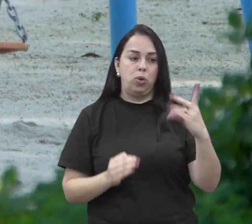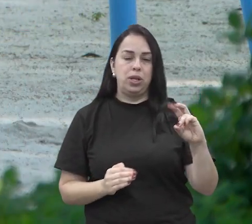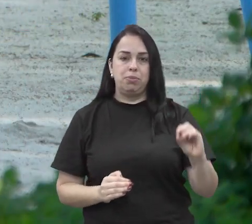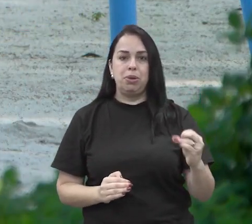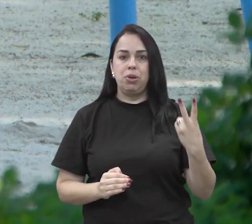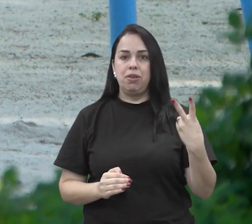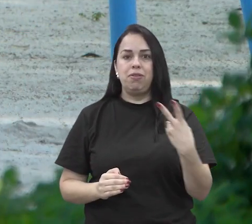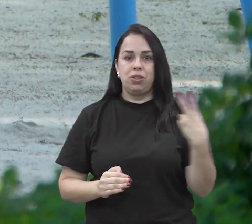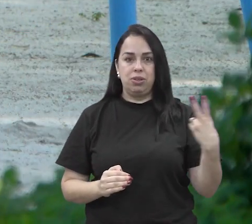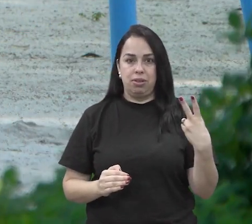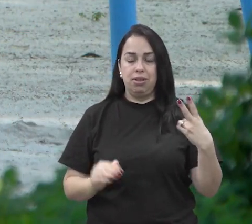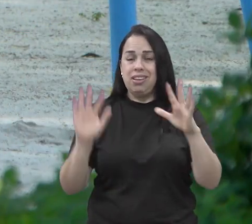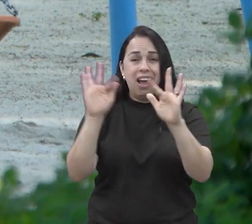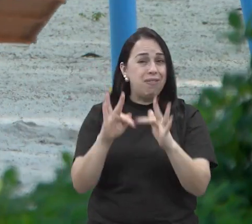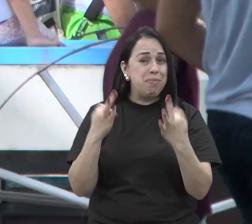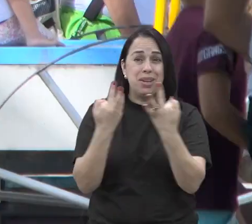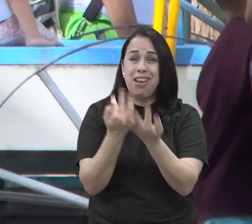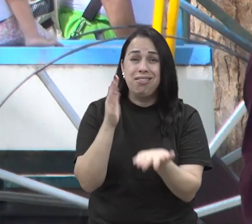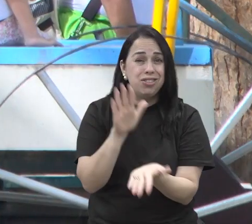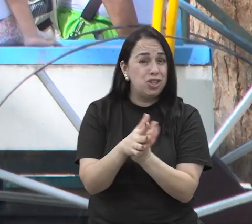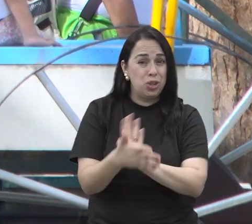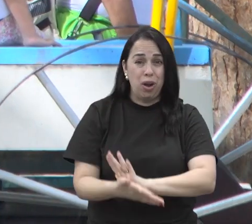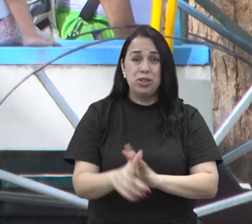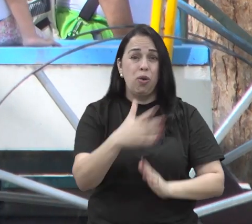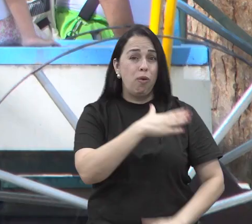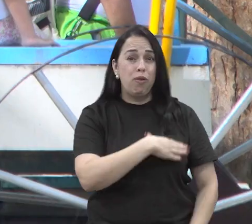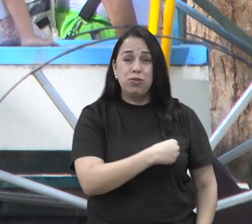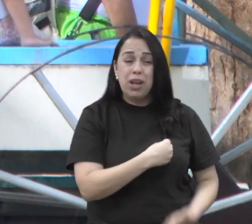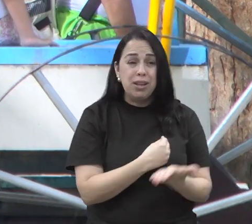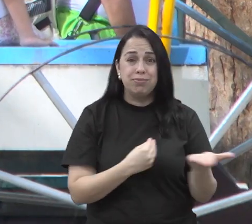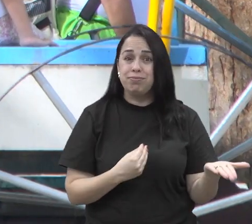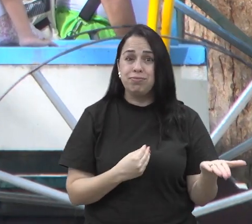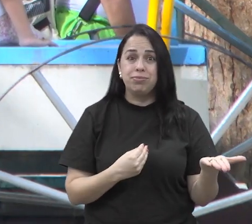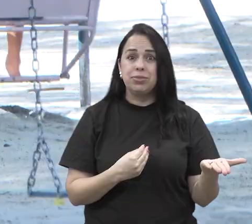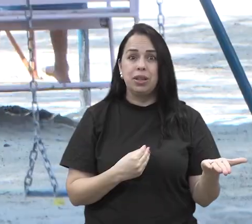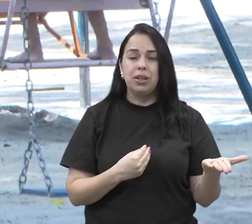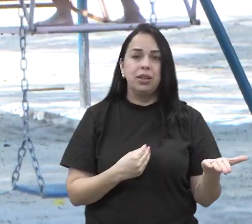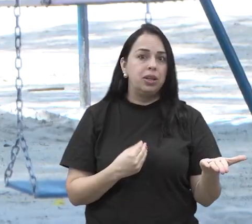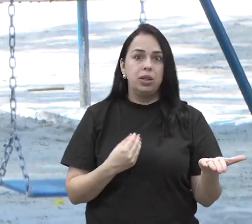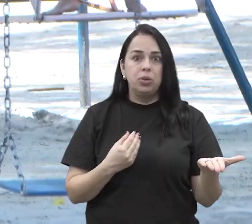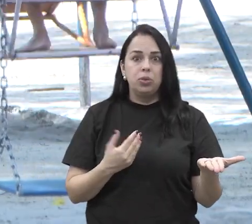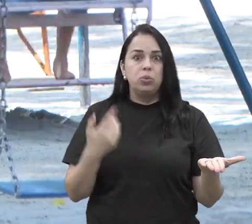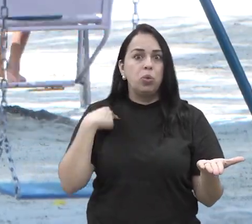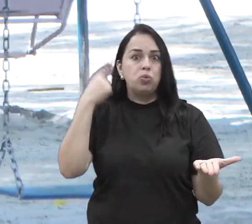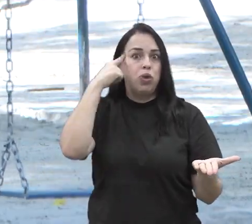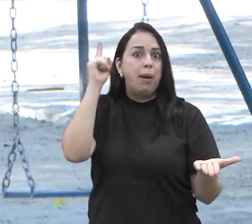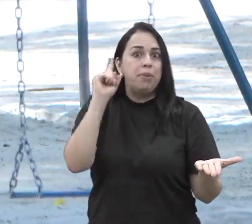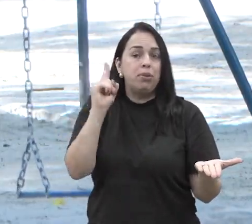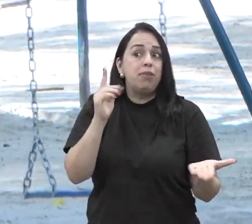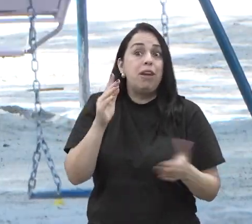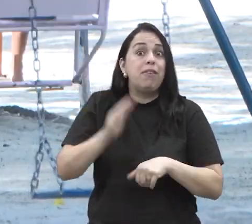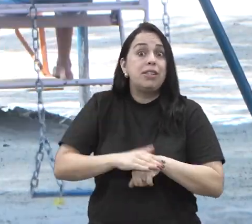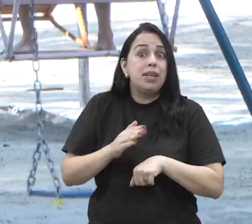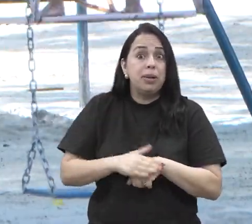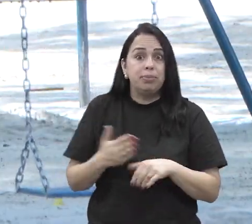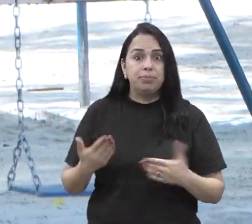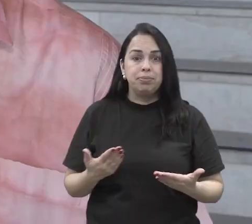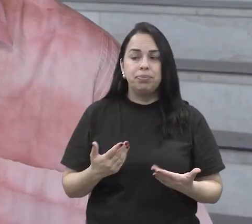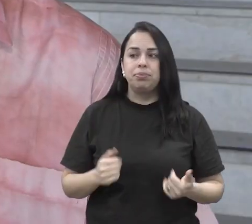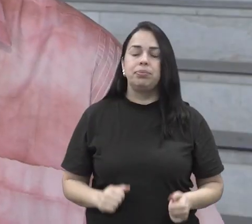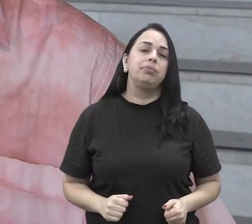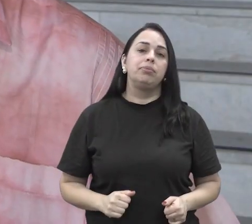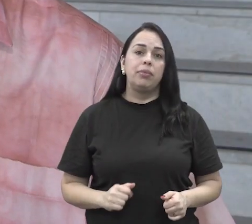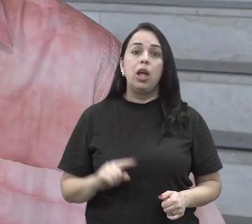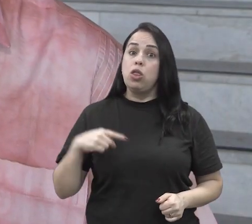deixa famílias inteiras devastadas. Os filhos muitas vezes enfrentam uma dura realidade após perderem as mães.